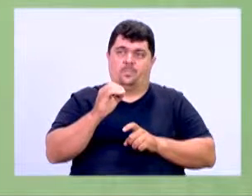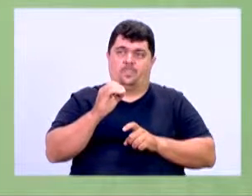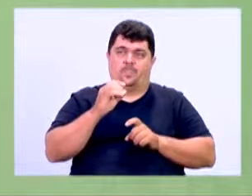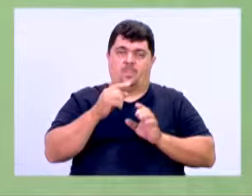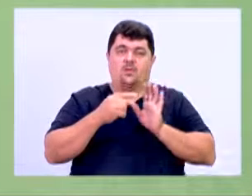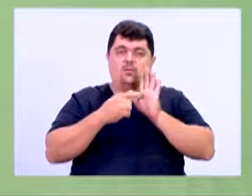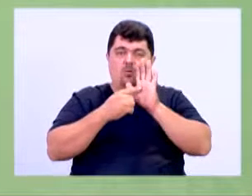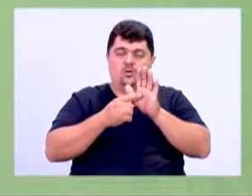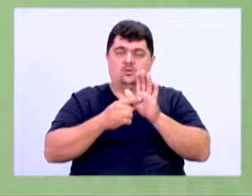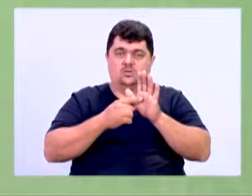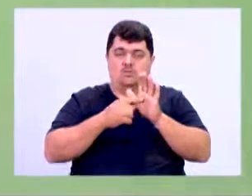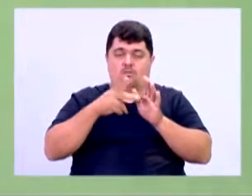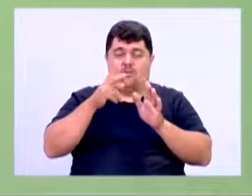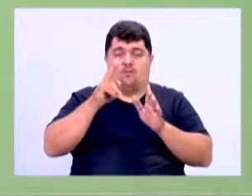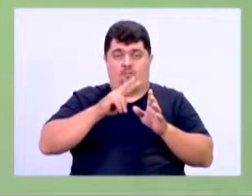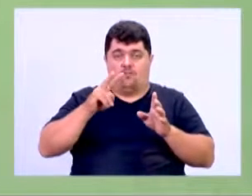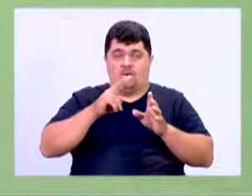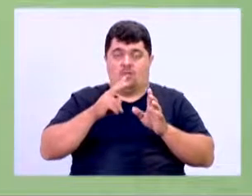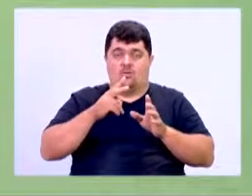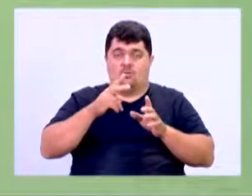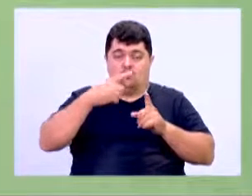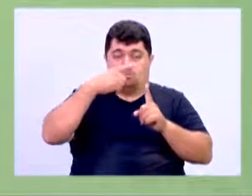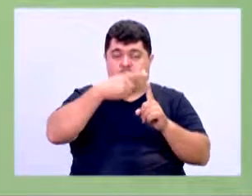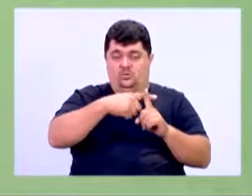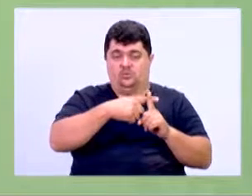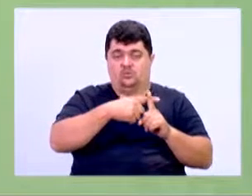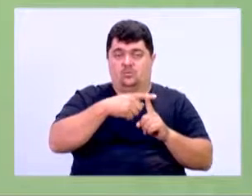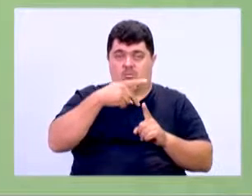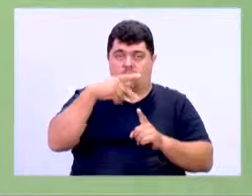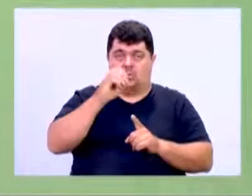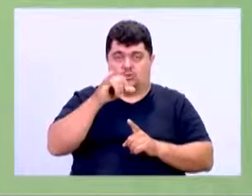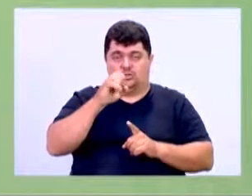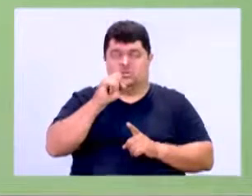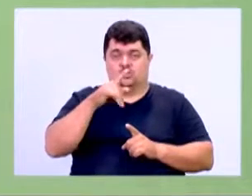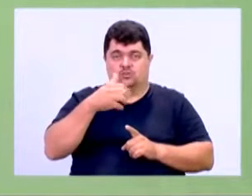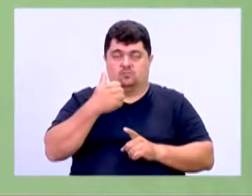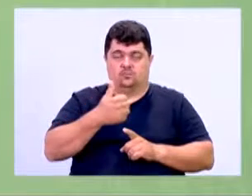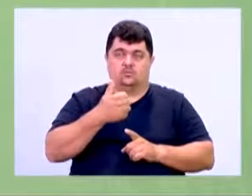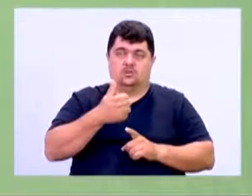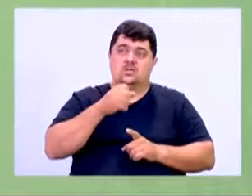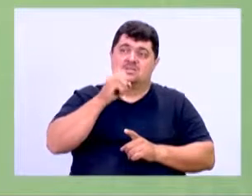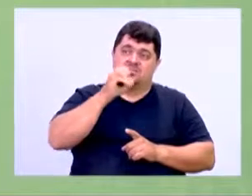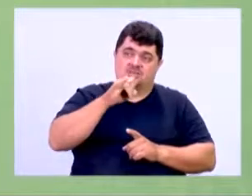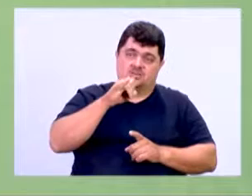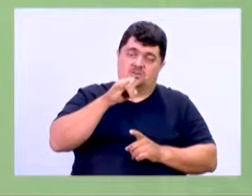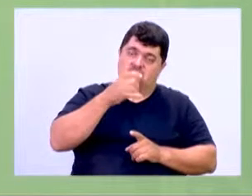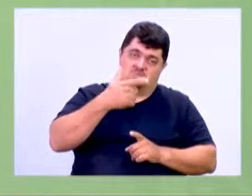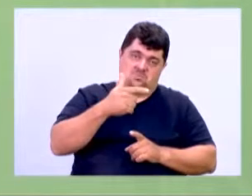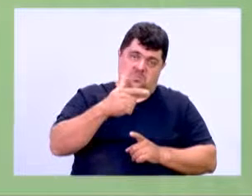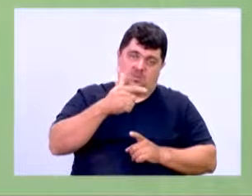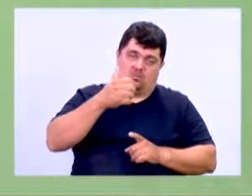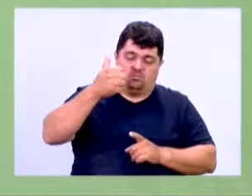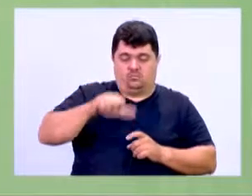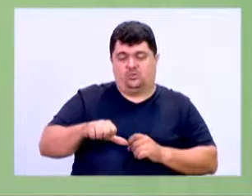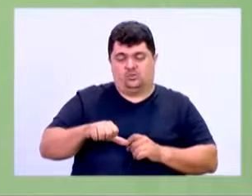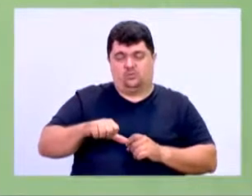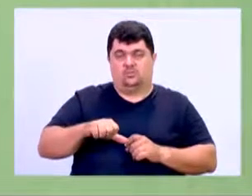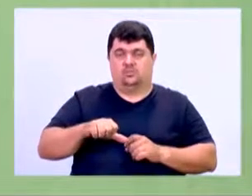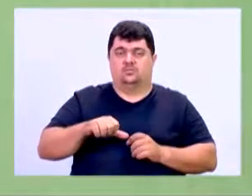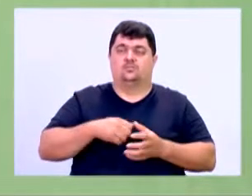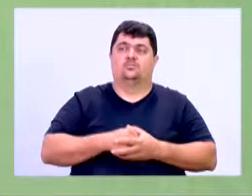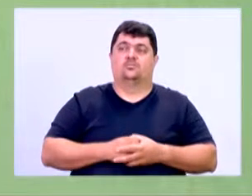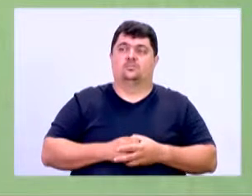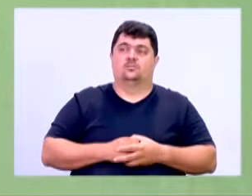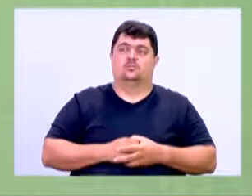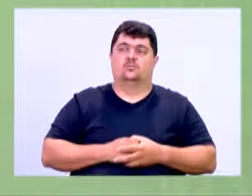ele, o valor é positivo. Ou seja, até quando minha variável x for maior que 0, eu vou exibir esse valor. Se não, vai exibir uma